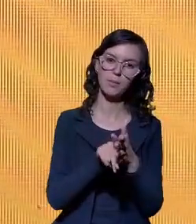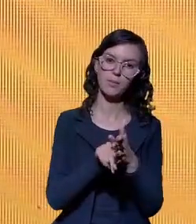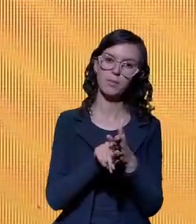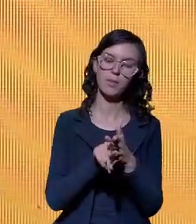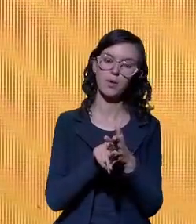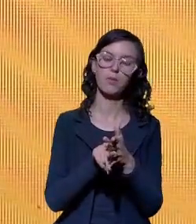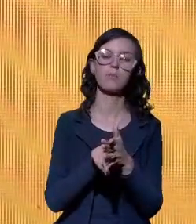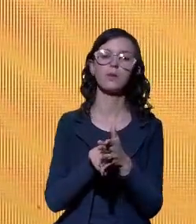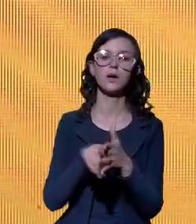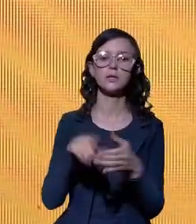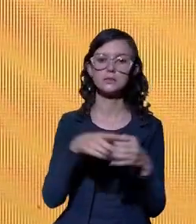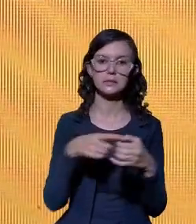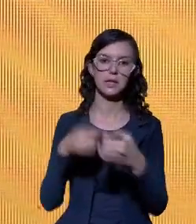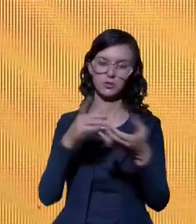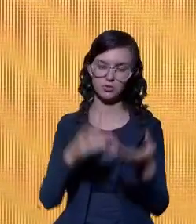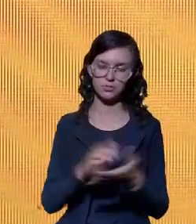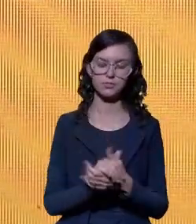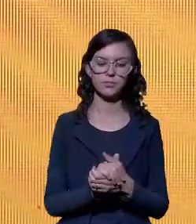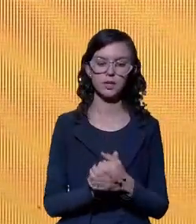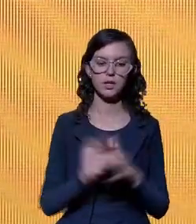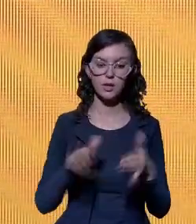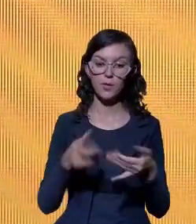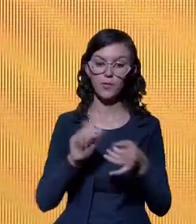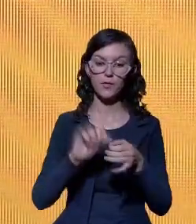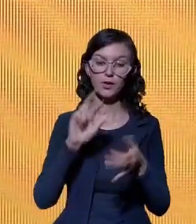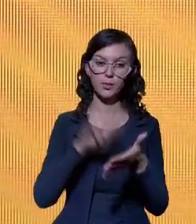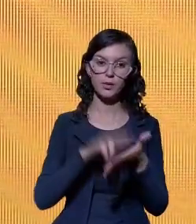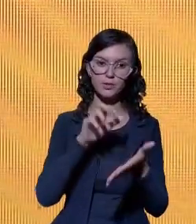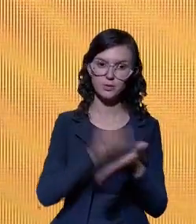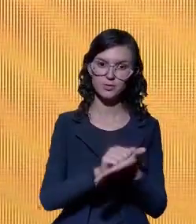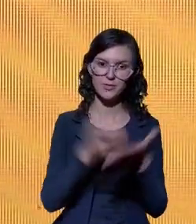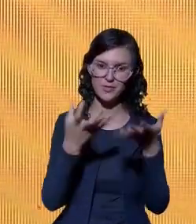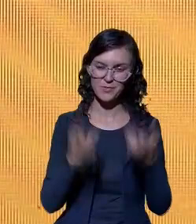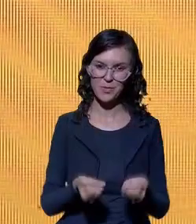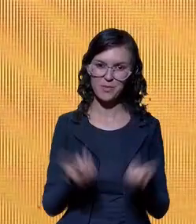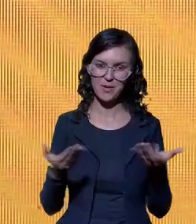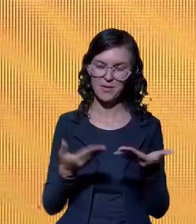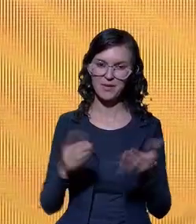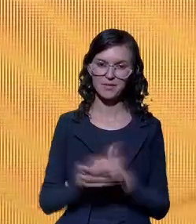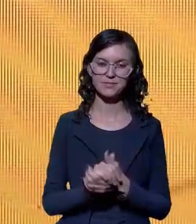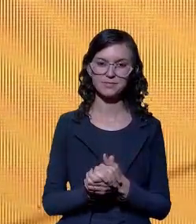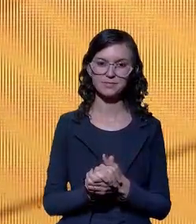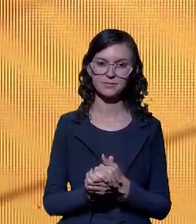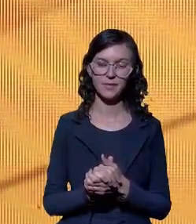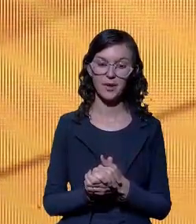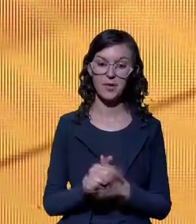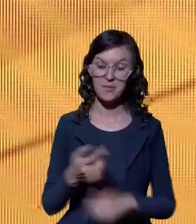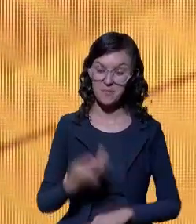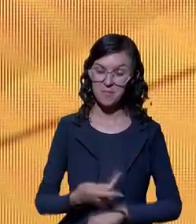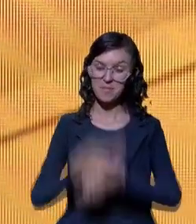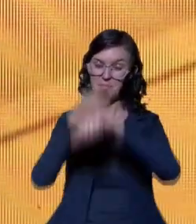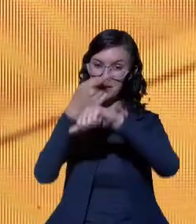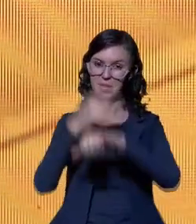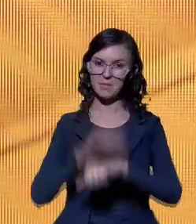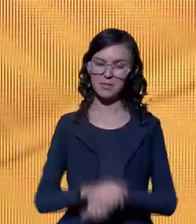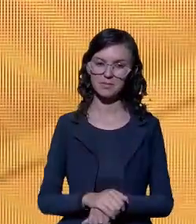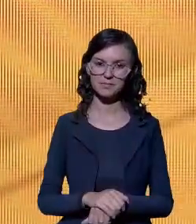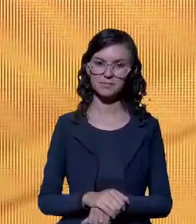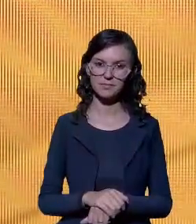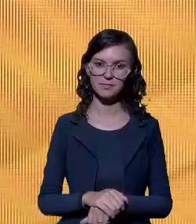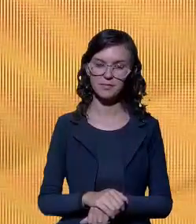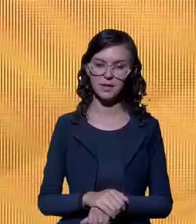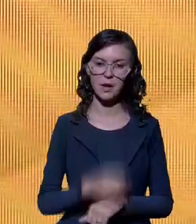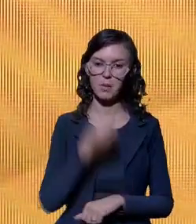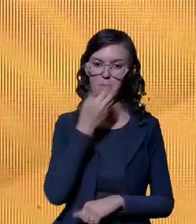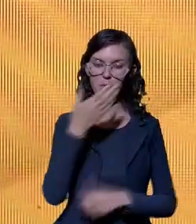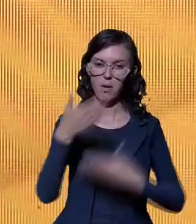da própria SAIM. Feito esses registros, né, vamos diretamente, então, à divulgação dessas